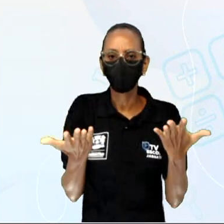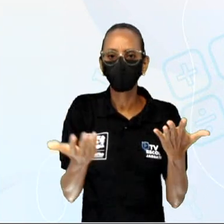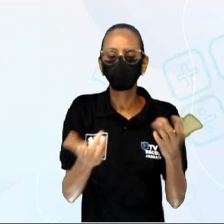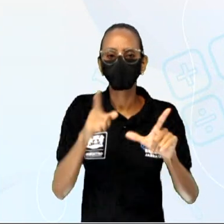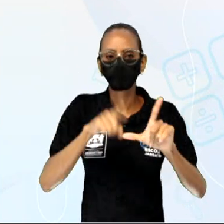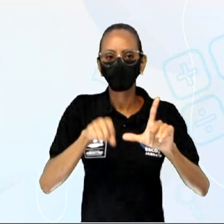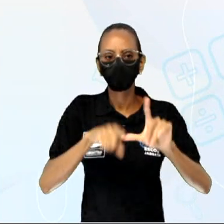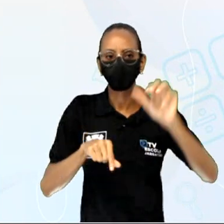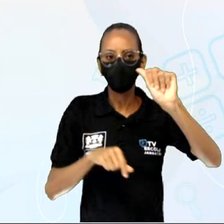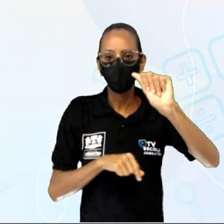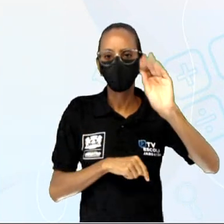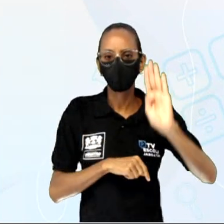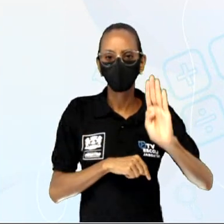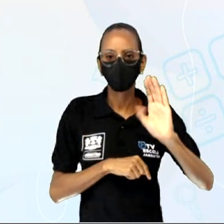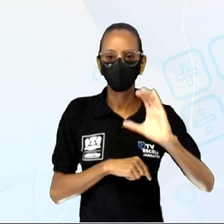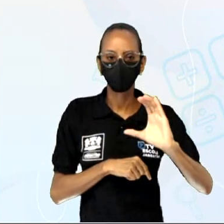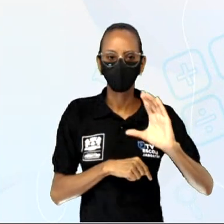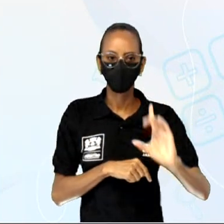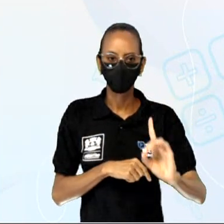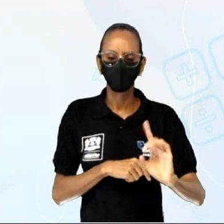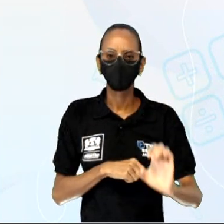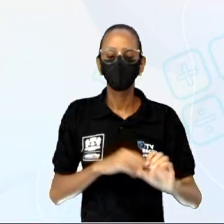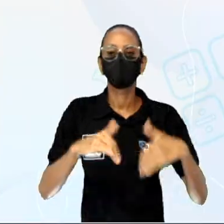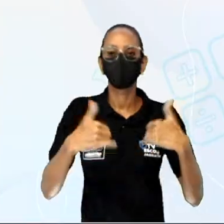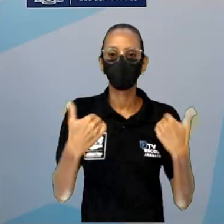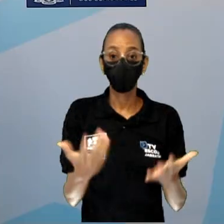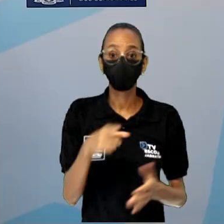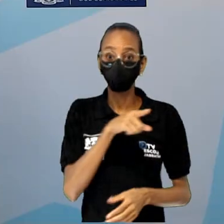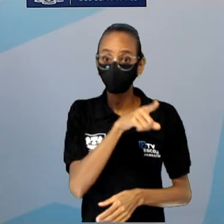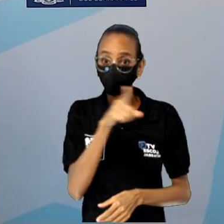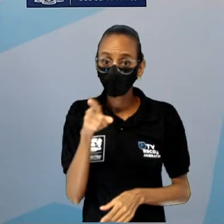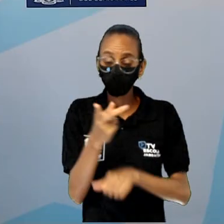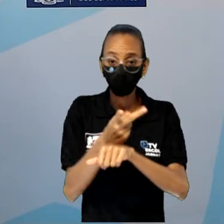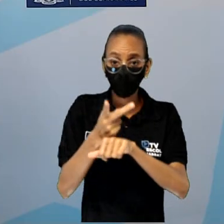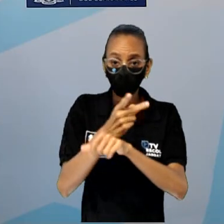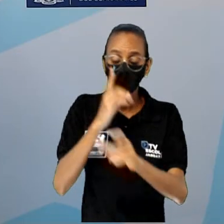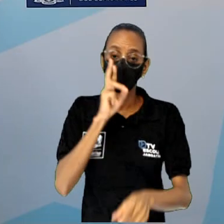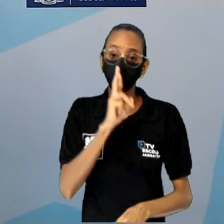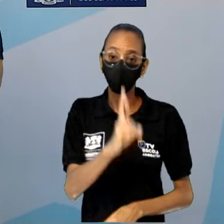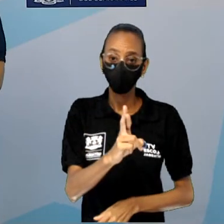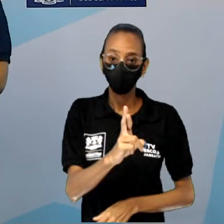essas informações, vocês podem aí tentar achar, através dos múltiplos e